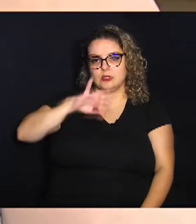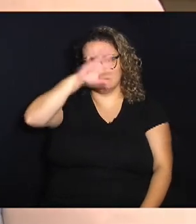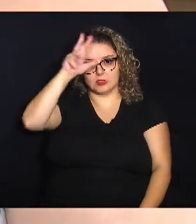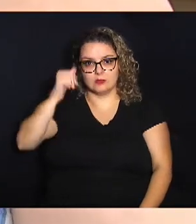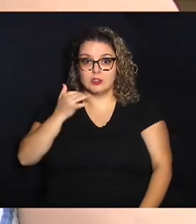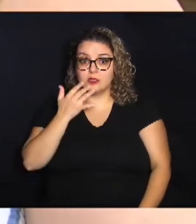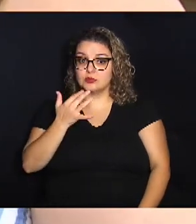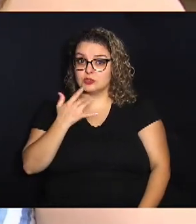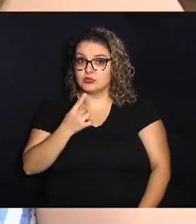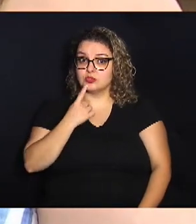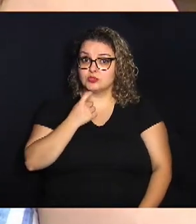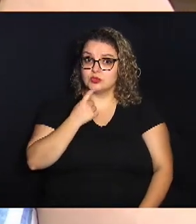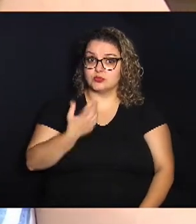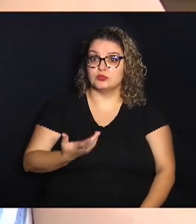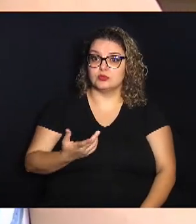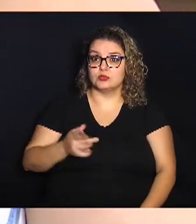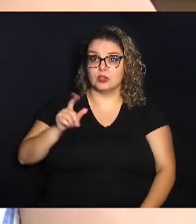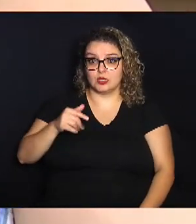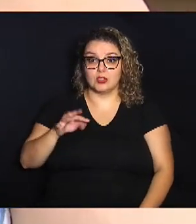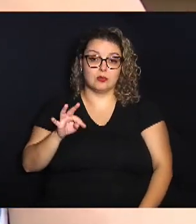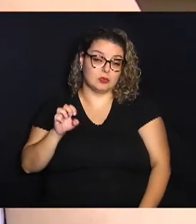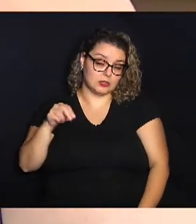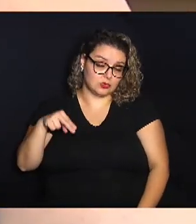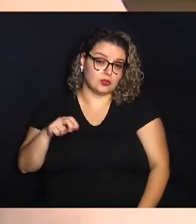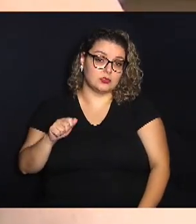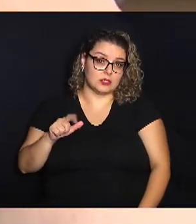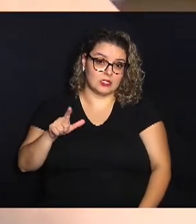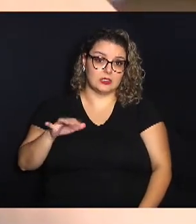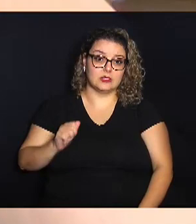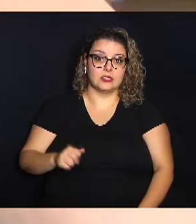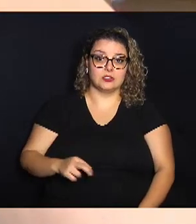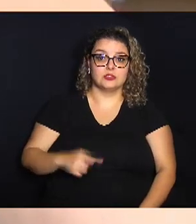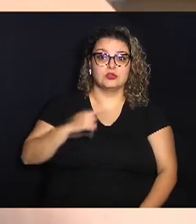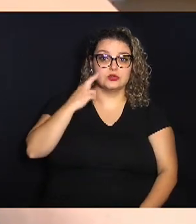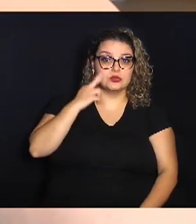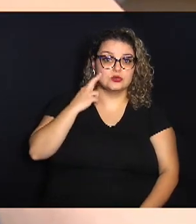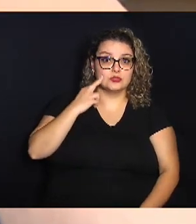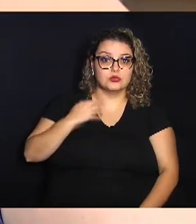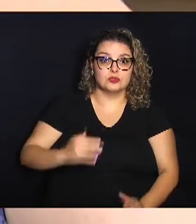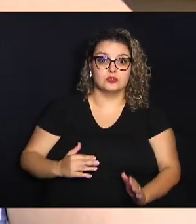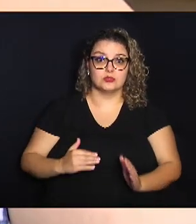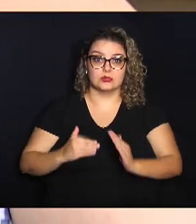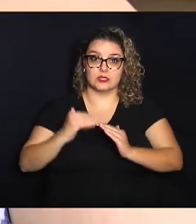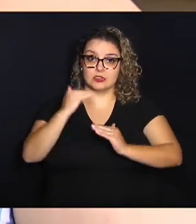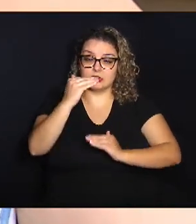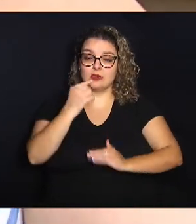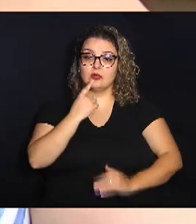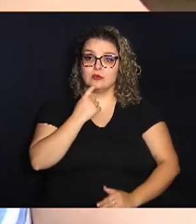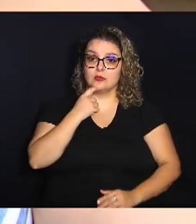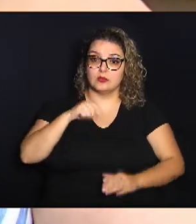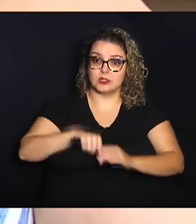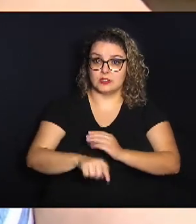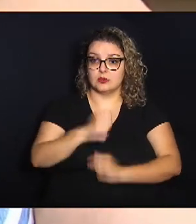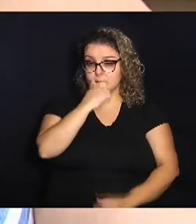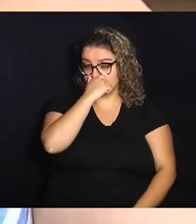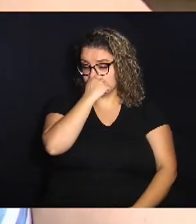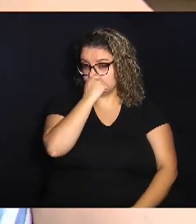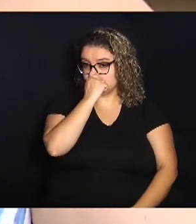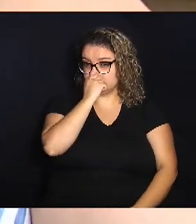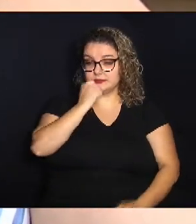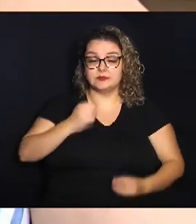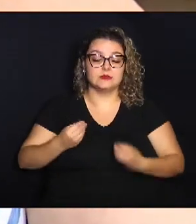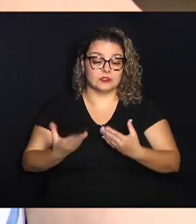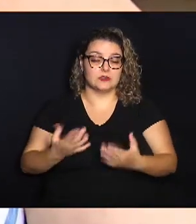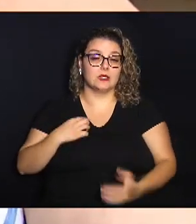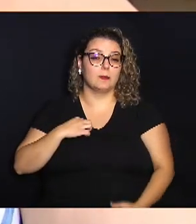tonalidade vermelho, e é uma tonalidade que vai do rosa ao vermelho intenso, né? Então, ela propicia para peças,